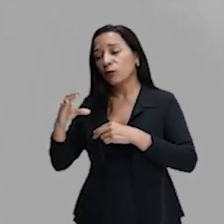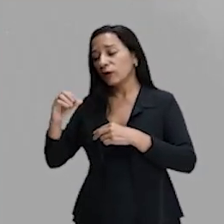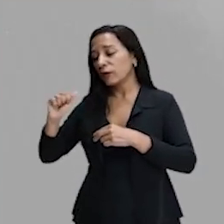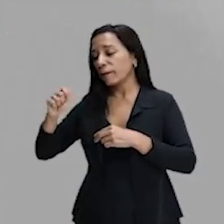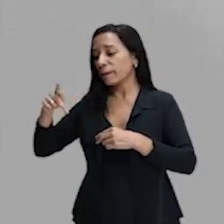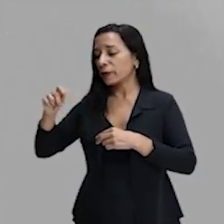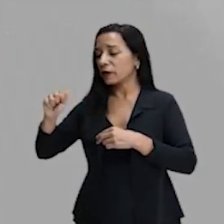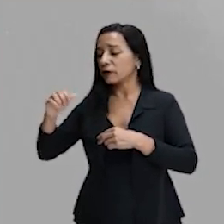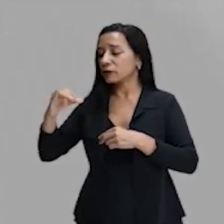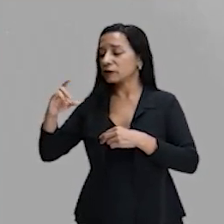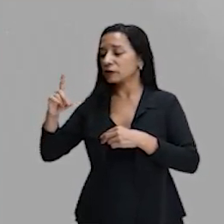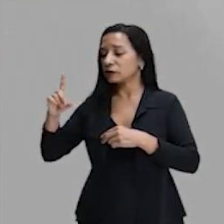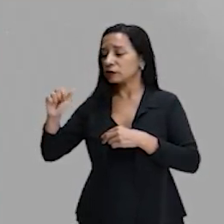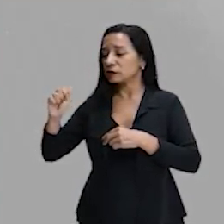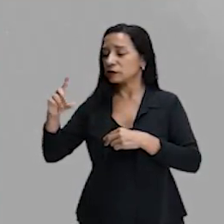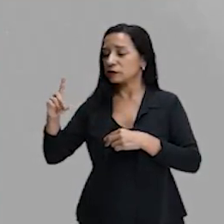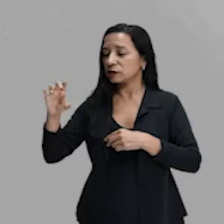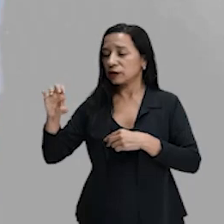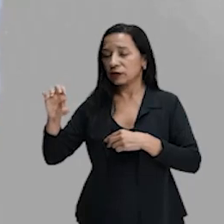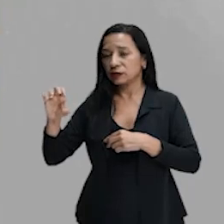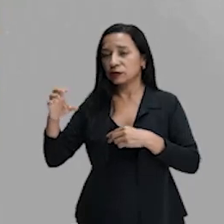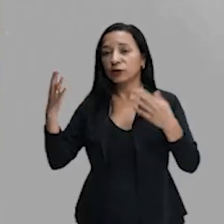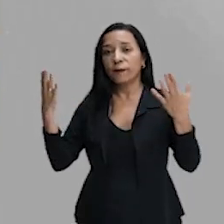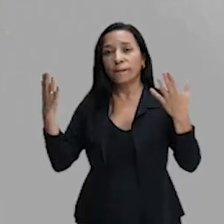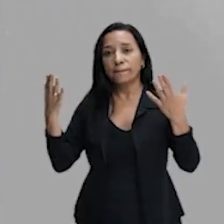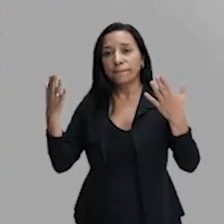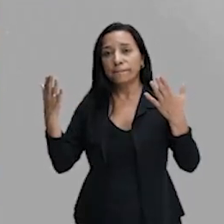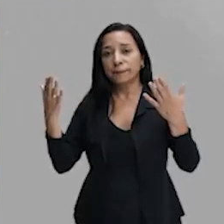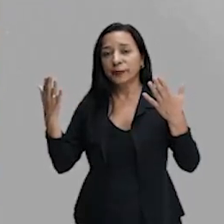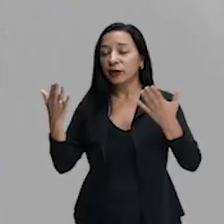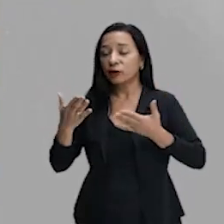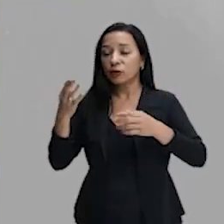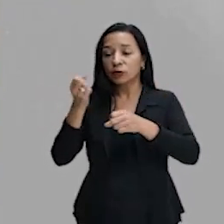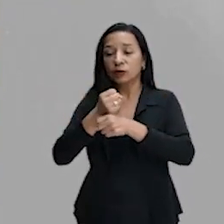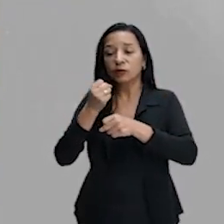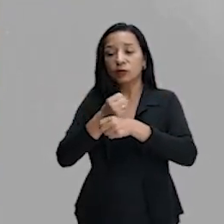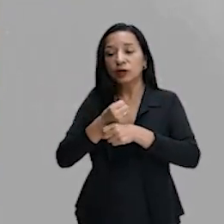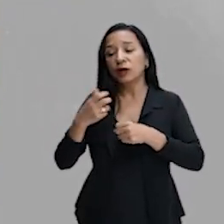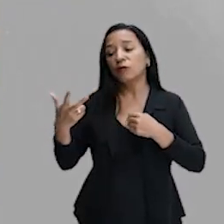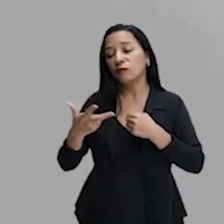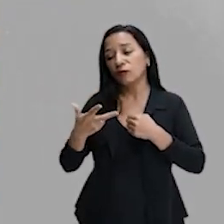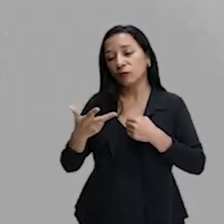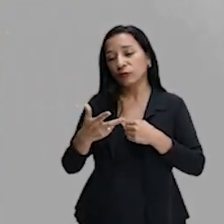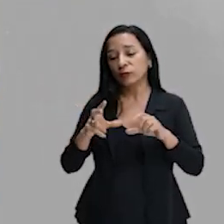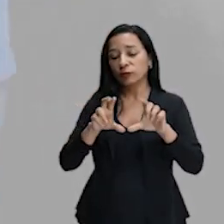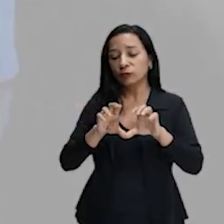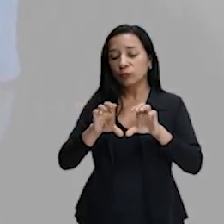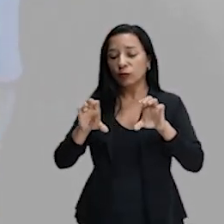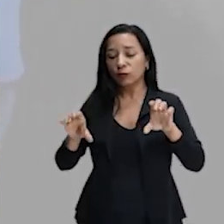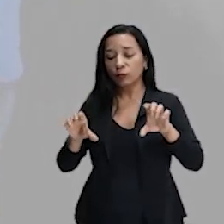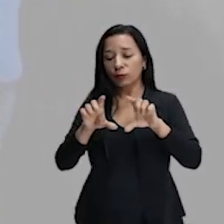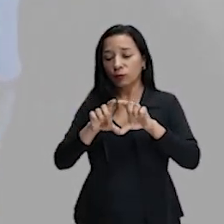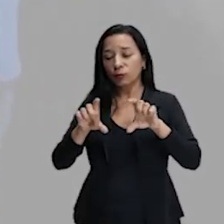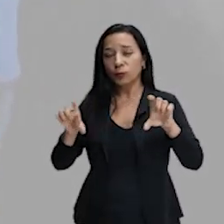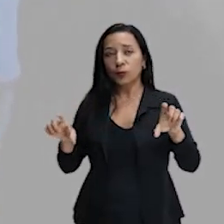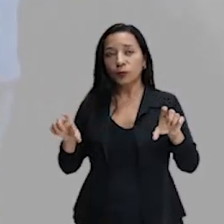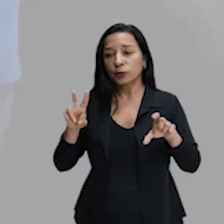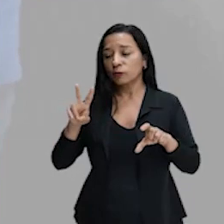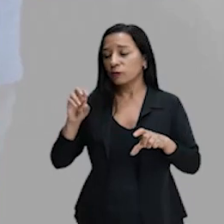o volume tá E esse aqui turma é um triângulo equilátero tá você tem a fórmula